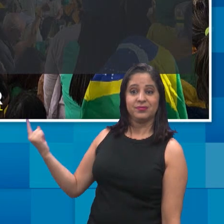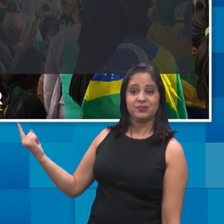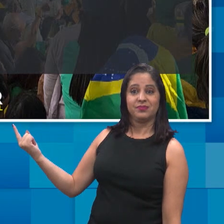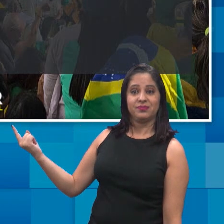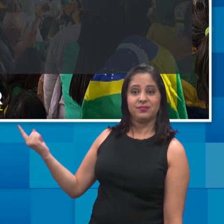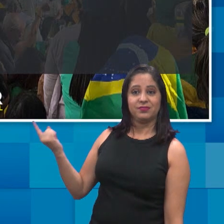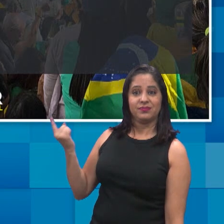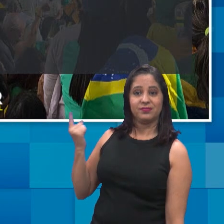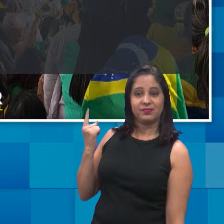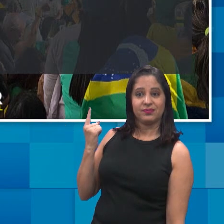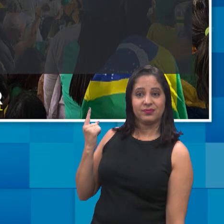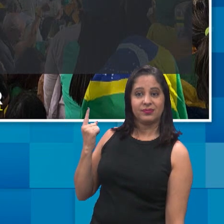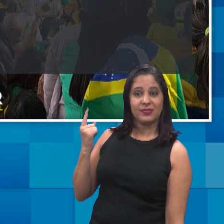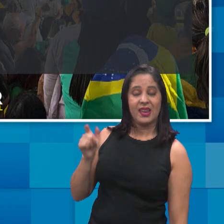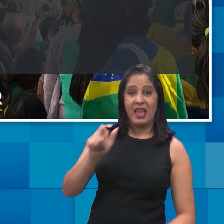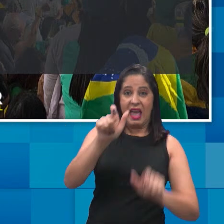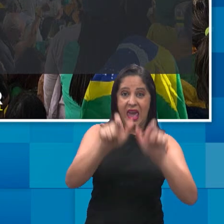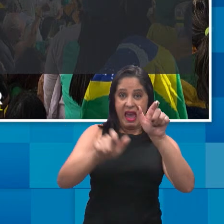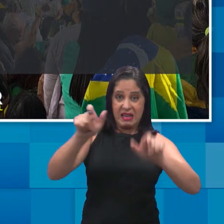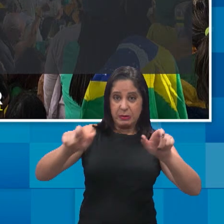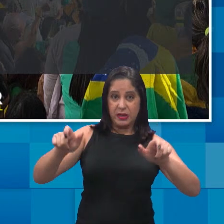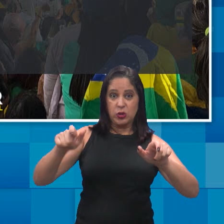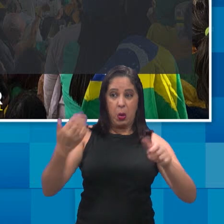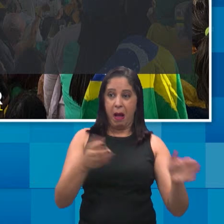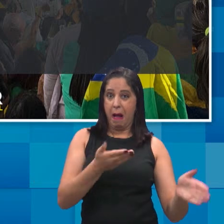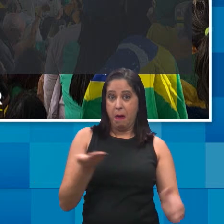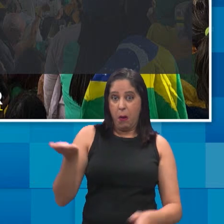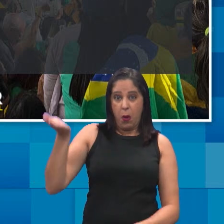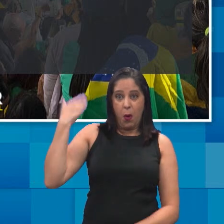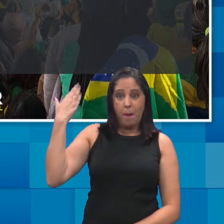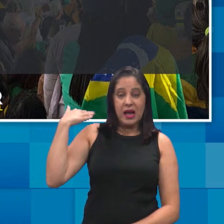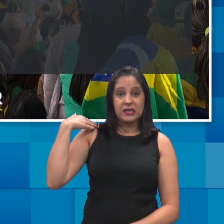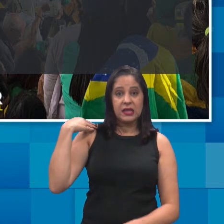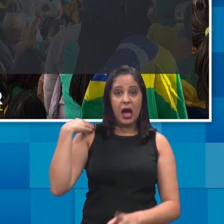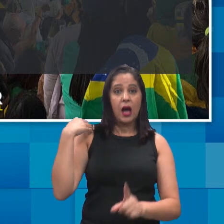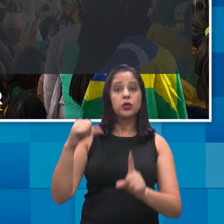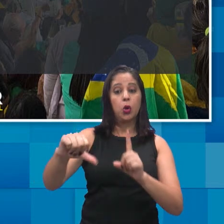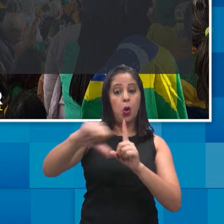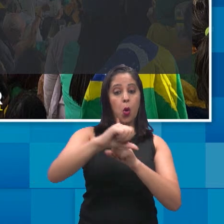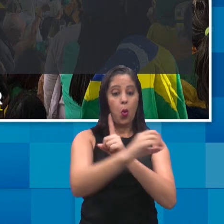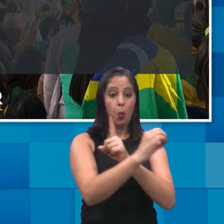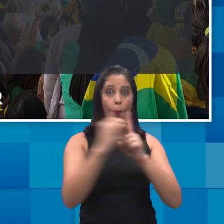do passado que foram anistiados.